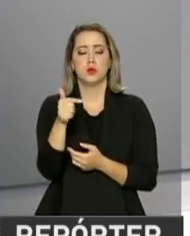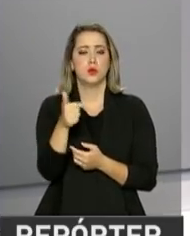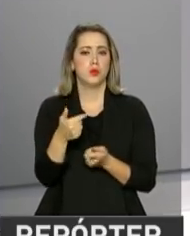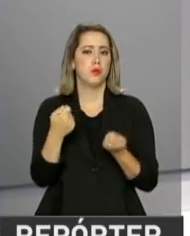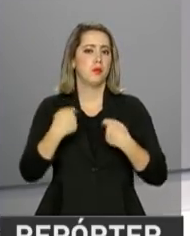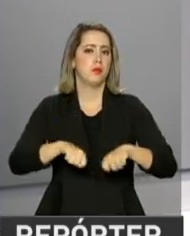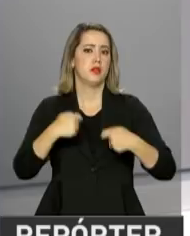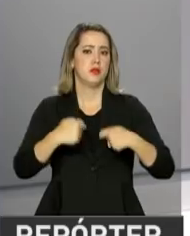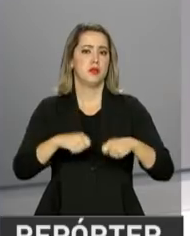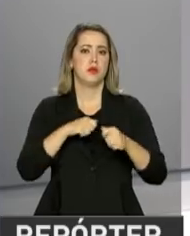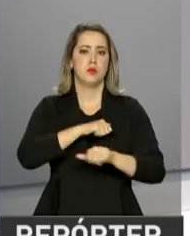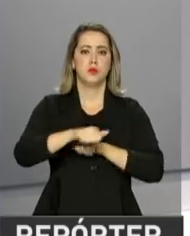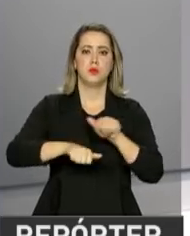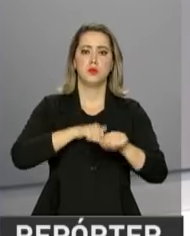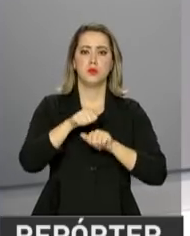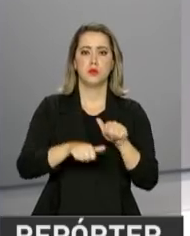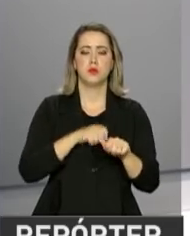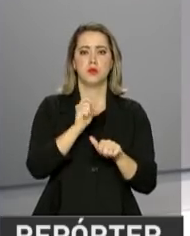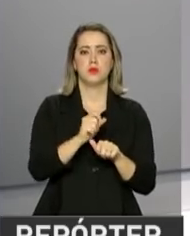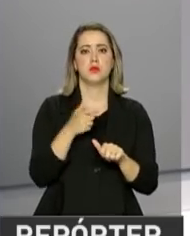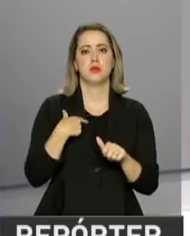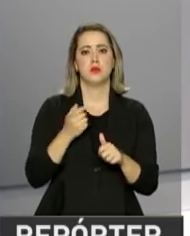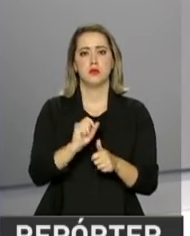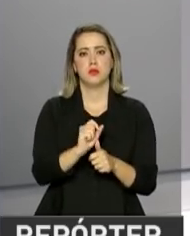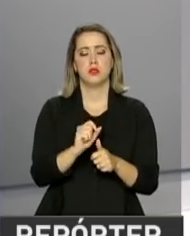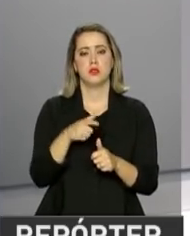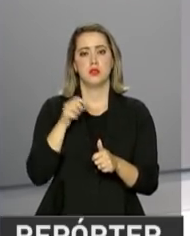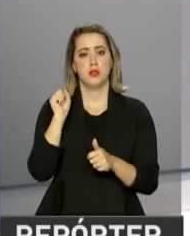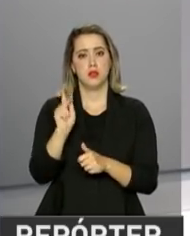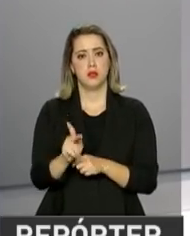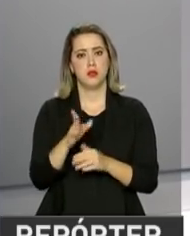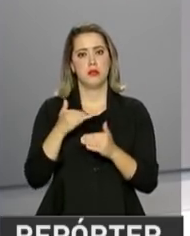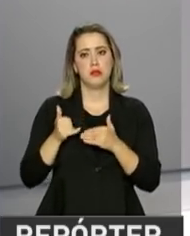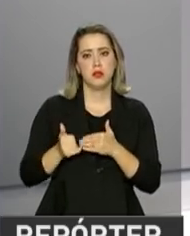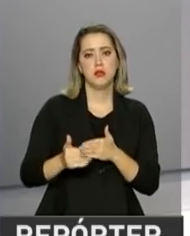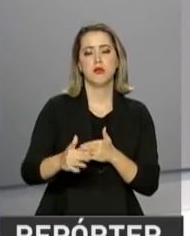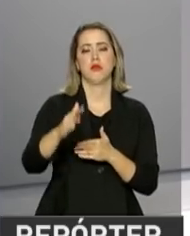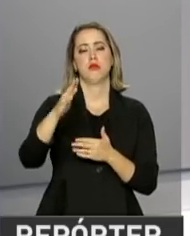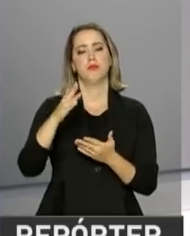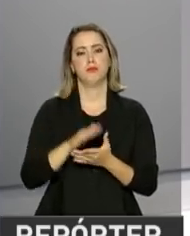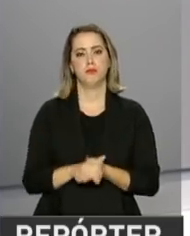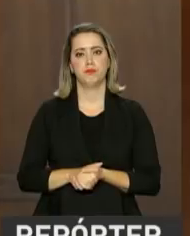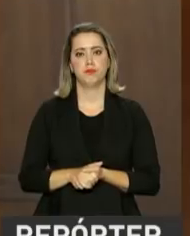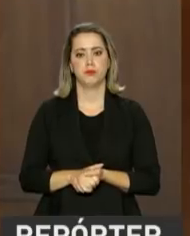Brasil não vai precisar fazer outra mudança na Previdência por décadas.